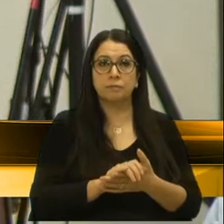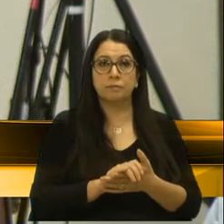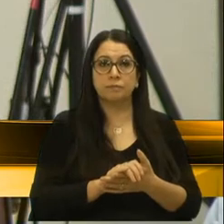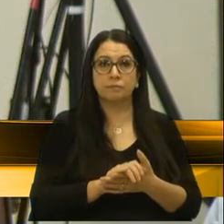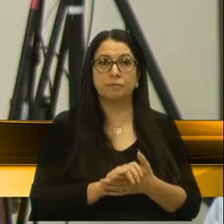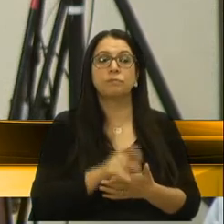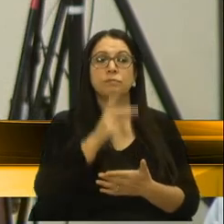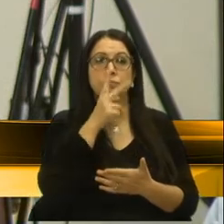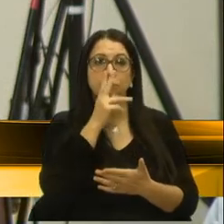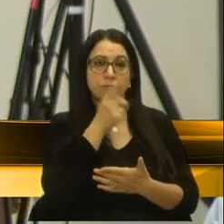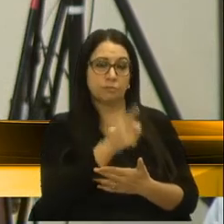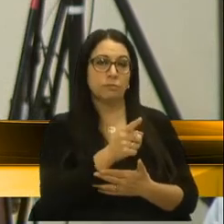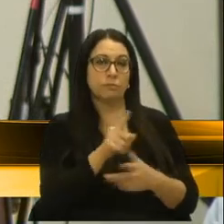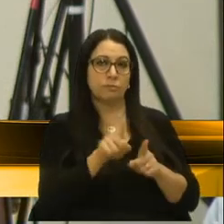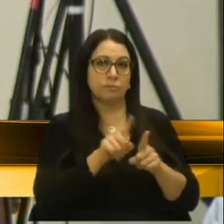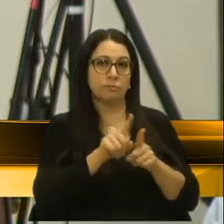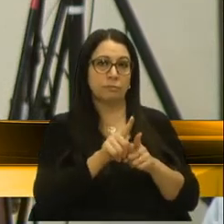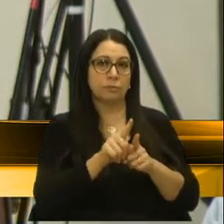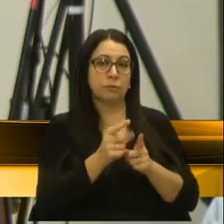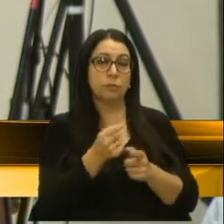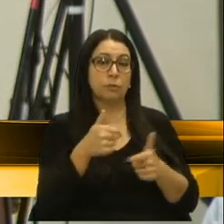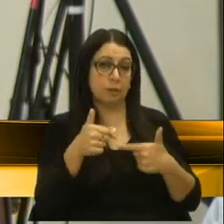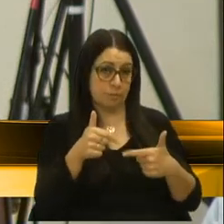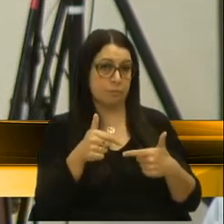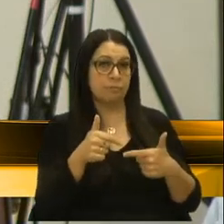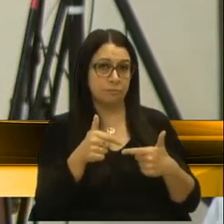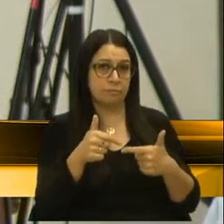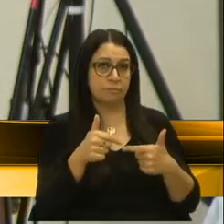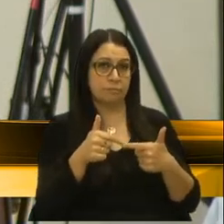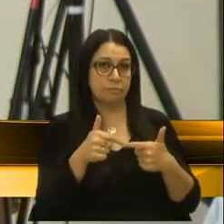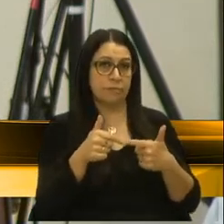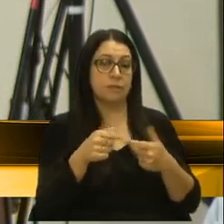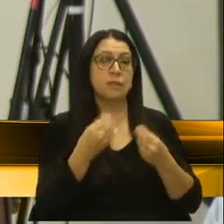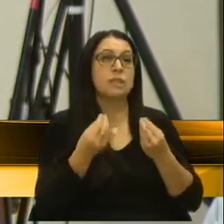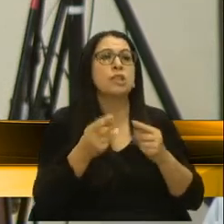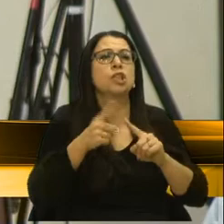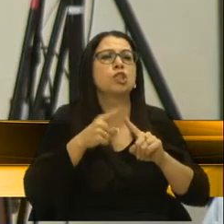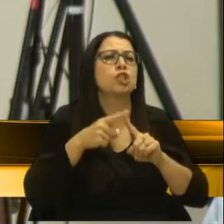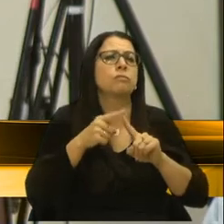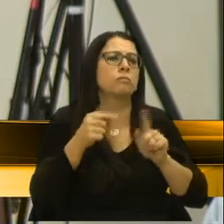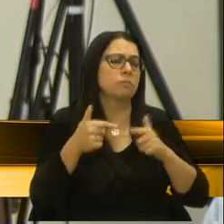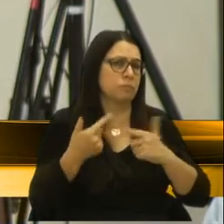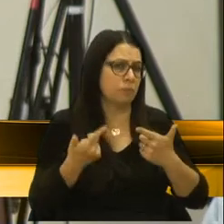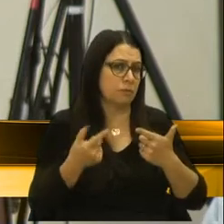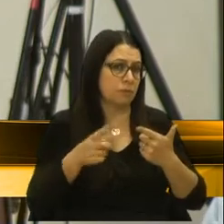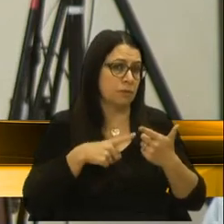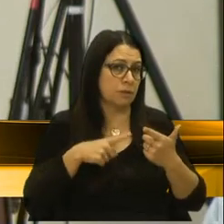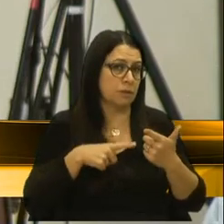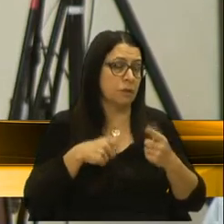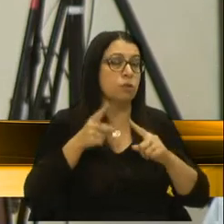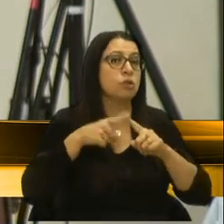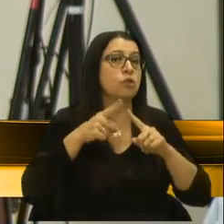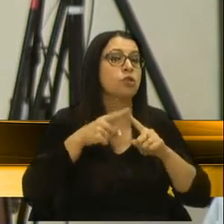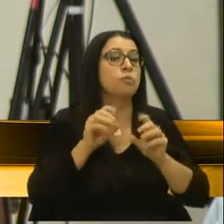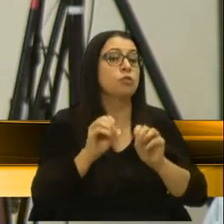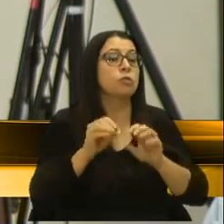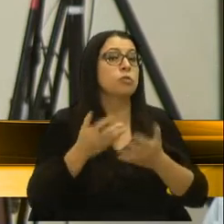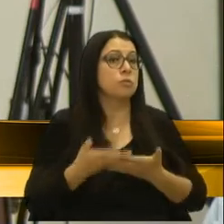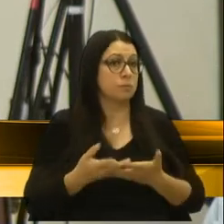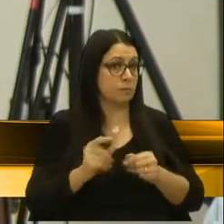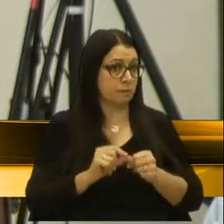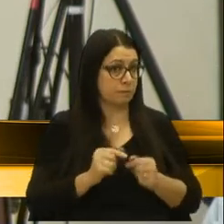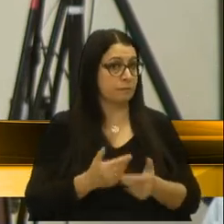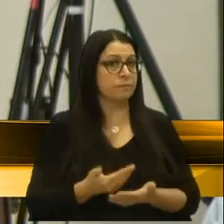mesmo nessa questão de geração de emprego, em que tipo de emprego nós vamos gerar, com que tipo de educação nós vamos